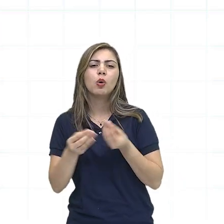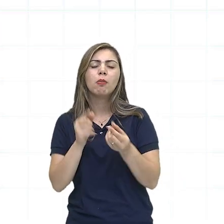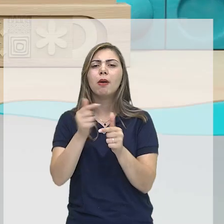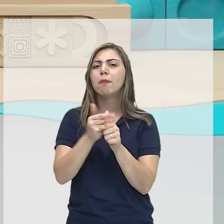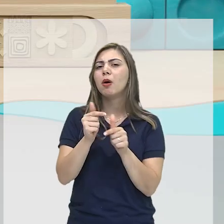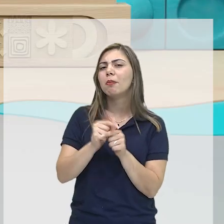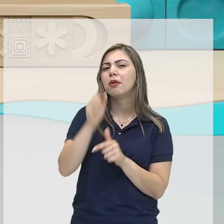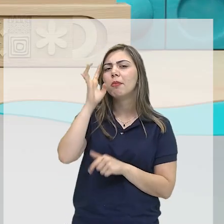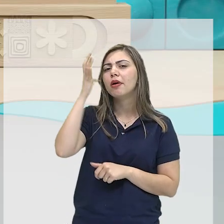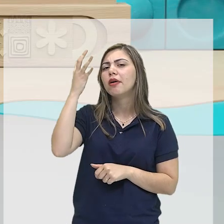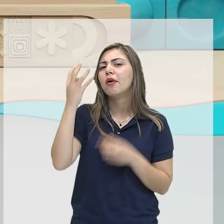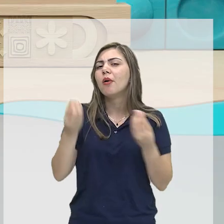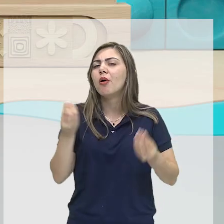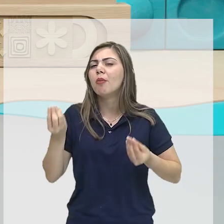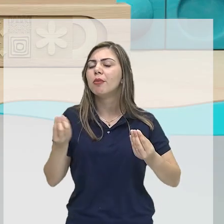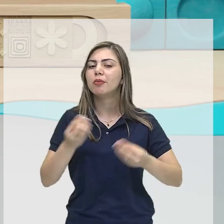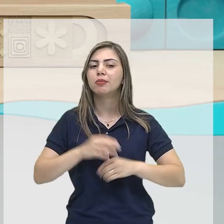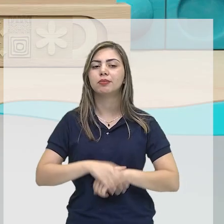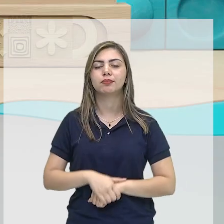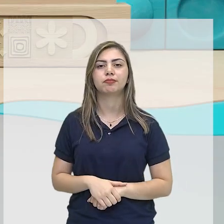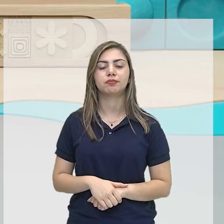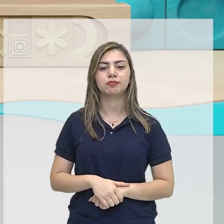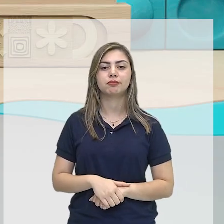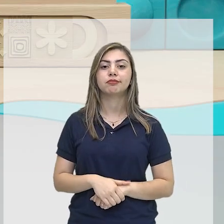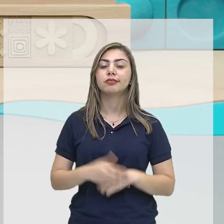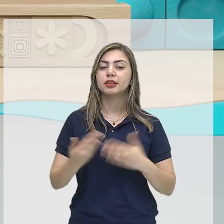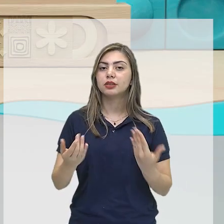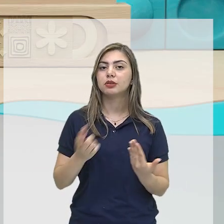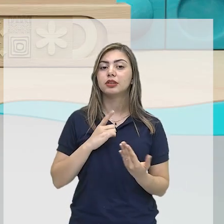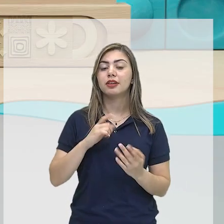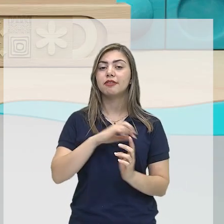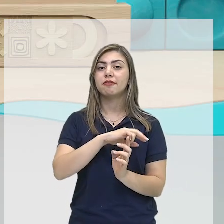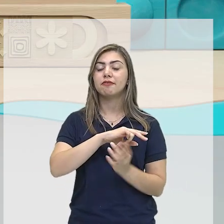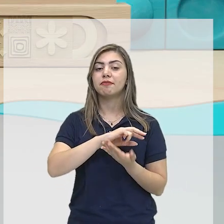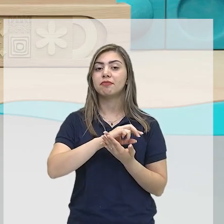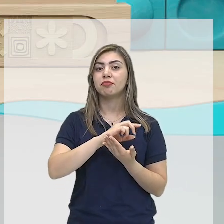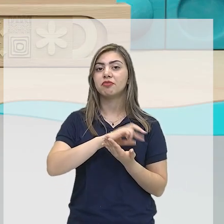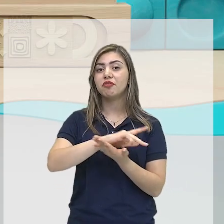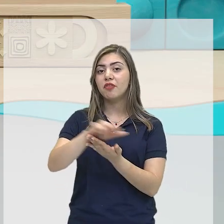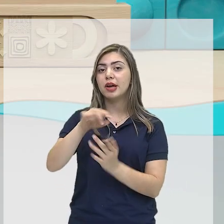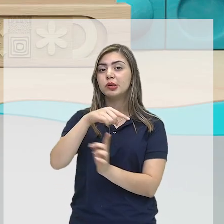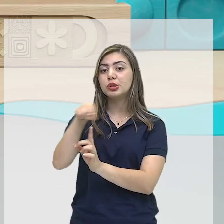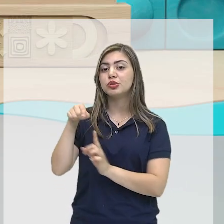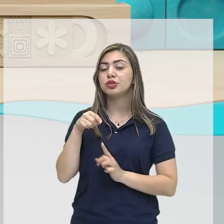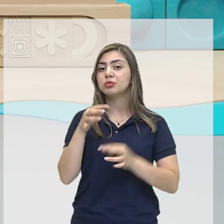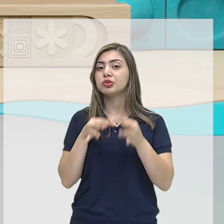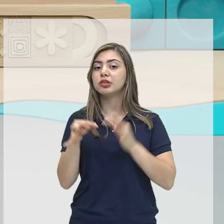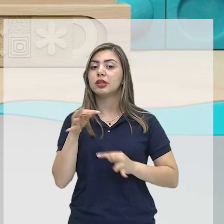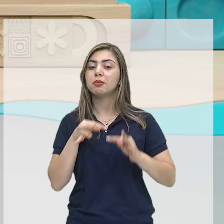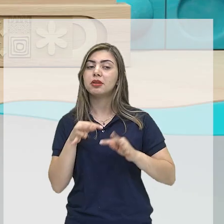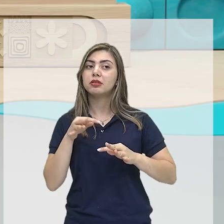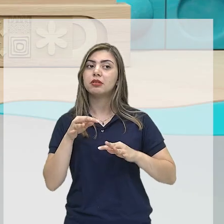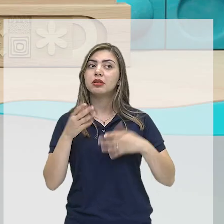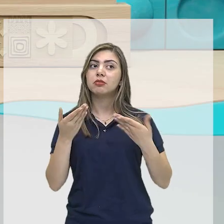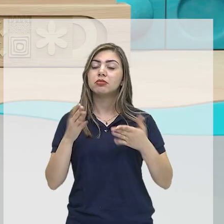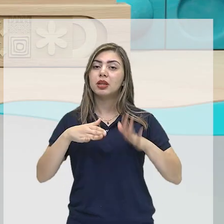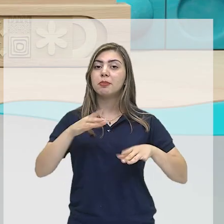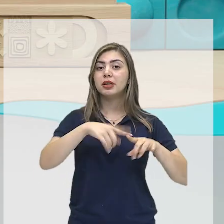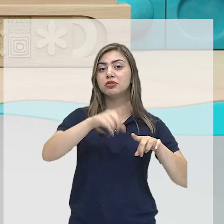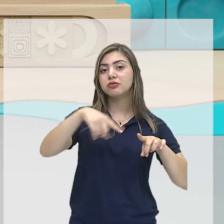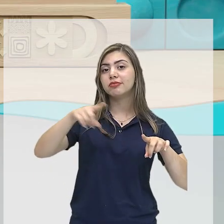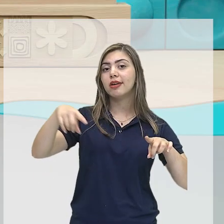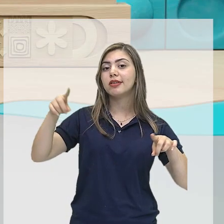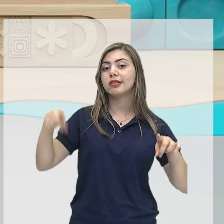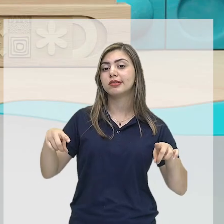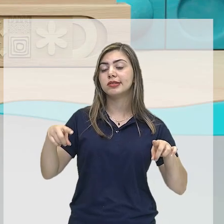de tratamento podem variar de acordo com o grau do desvio e a existência de lesões já instaladas.